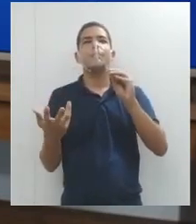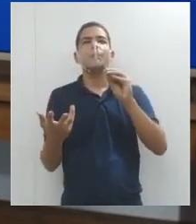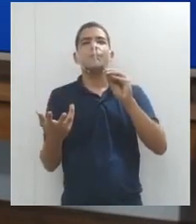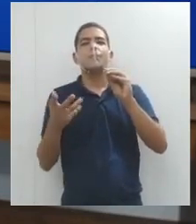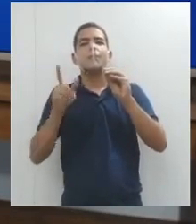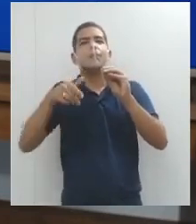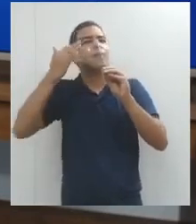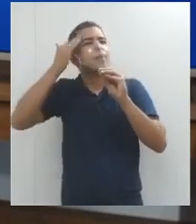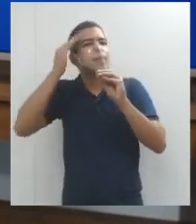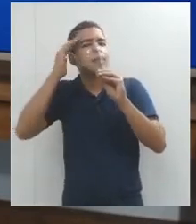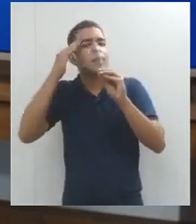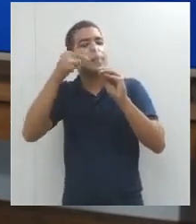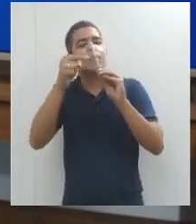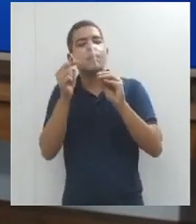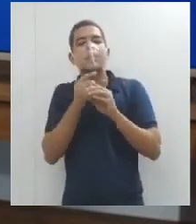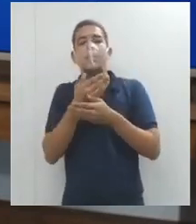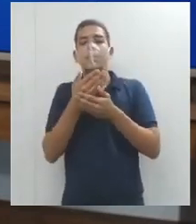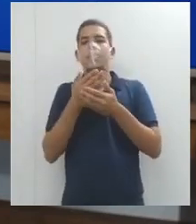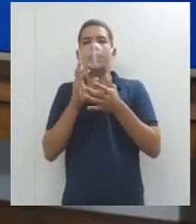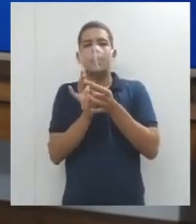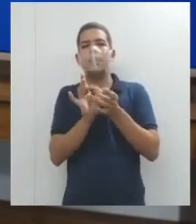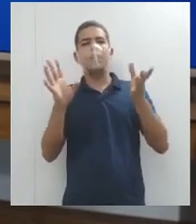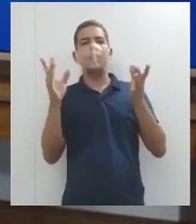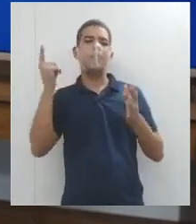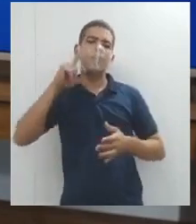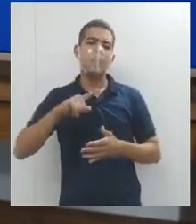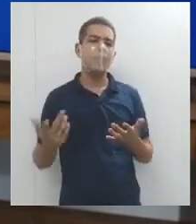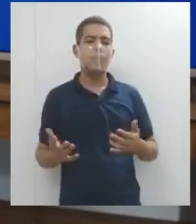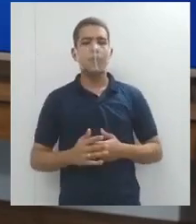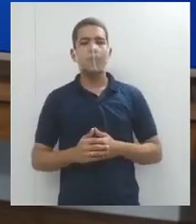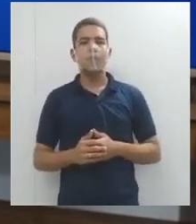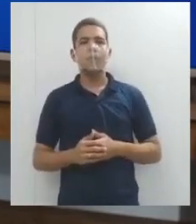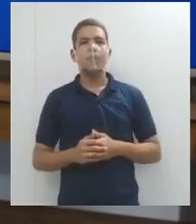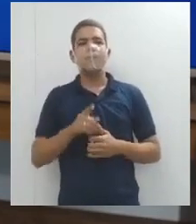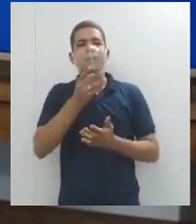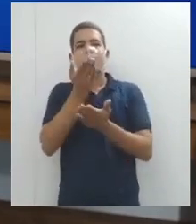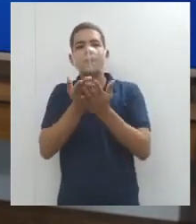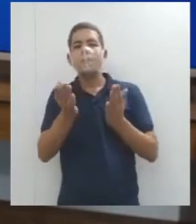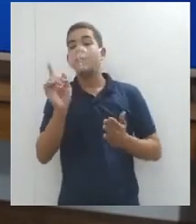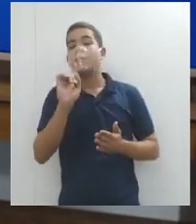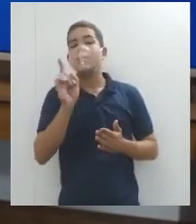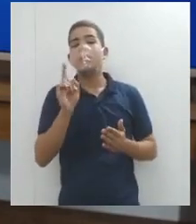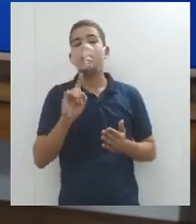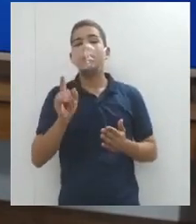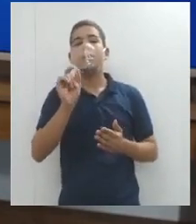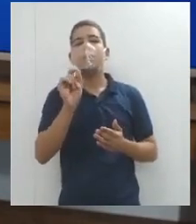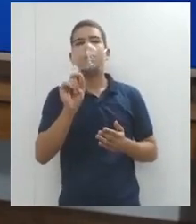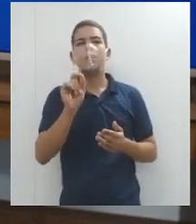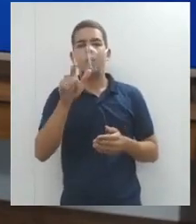o entendimento aberto, tá certo? Presta bem atenção nisso. Mas assim, não percam de vista que